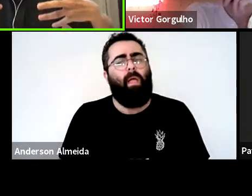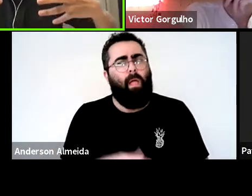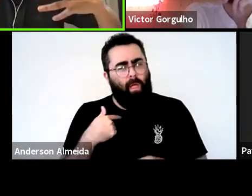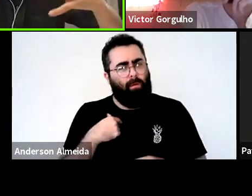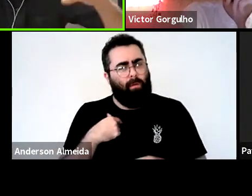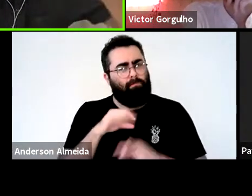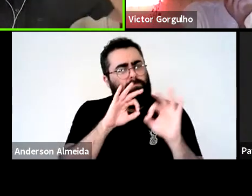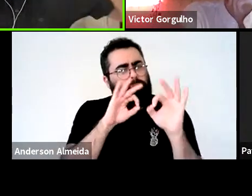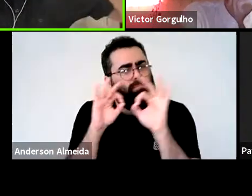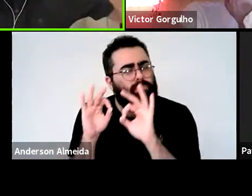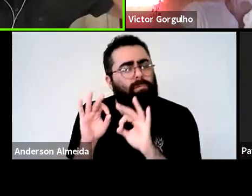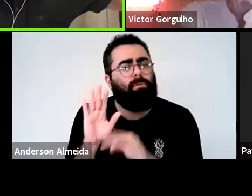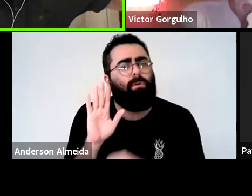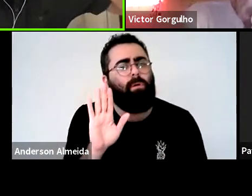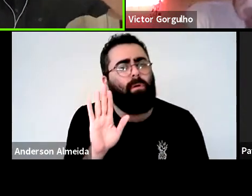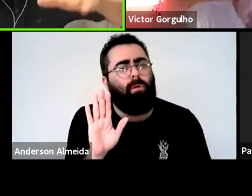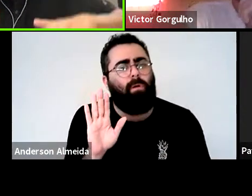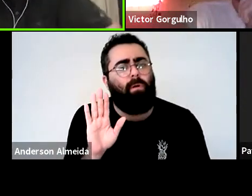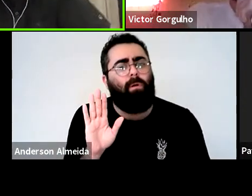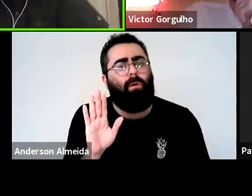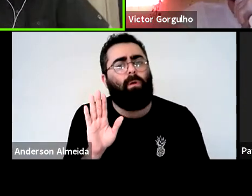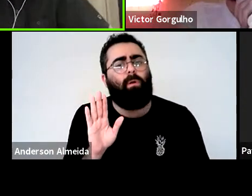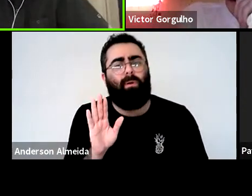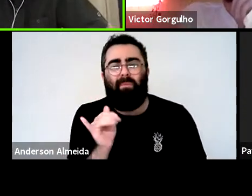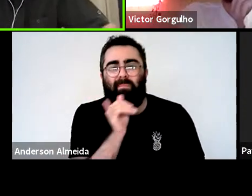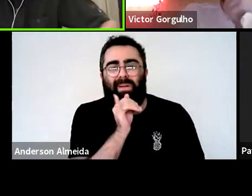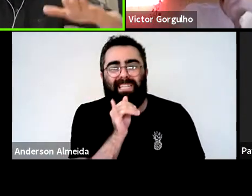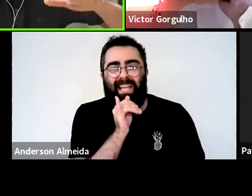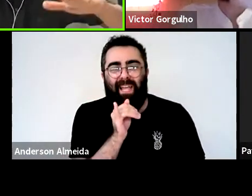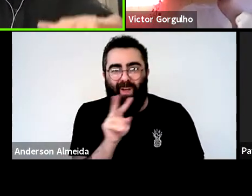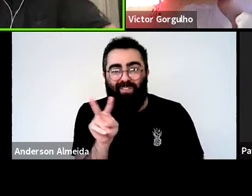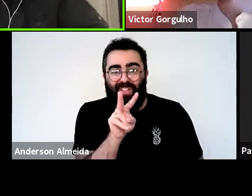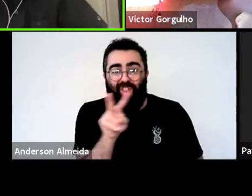que é aquele início, que é aquele pouso